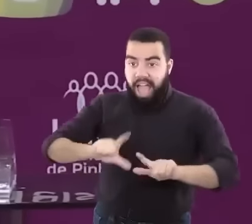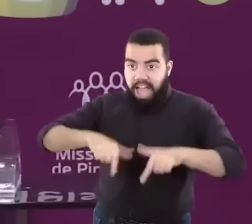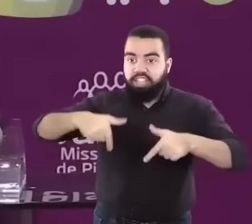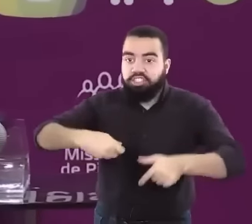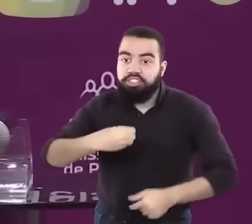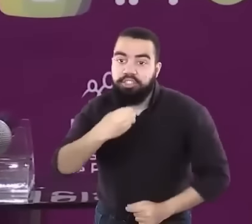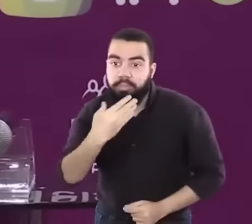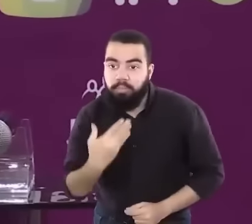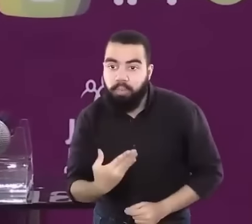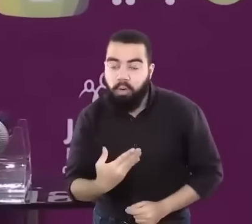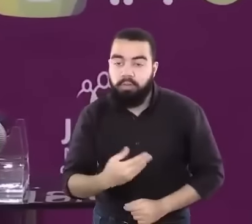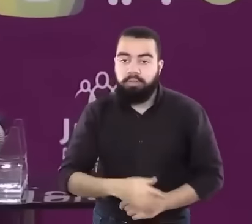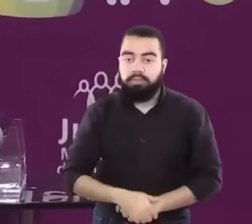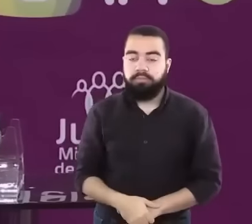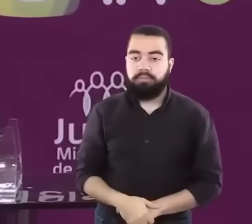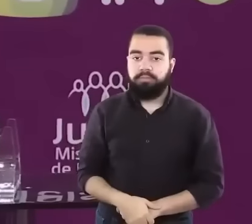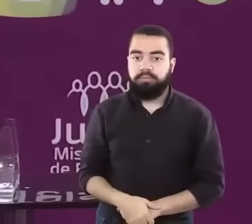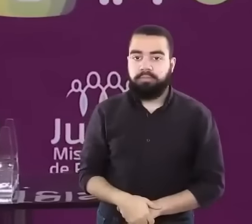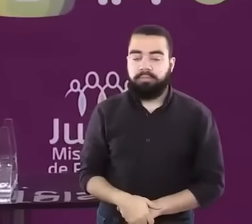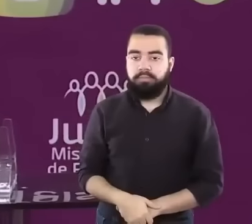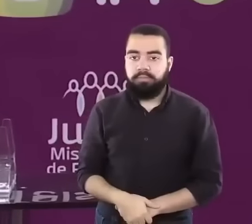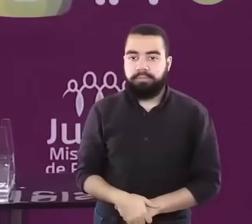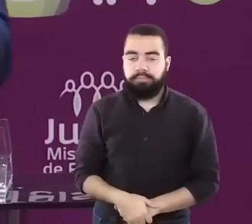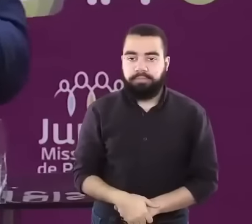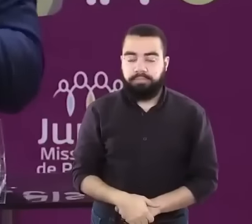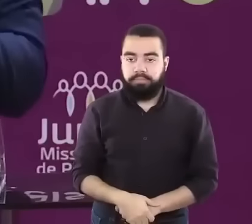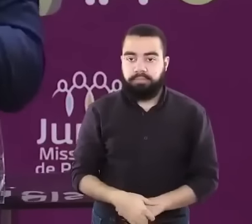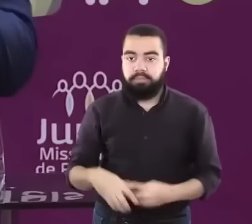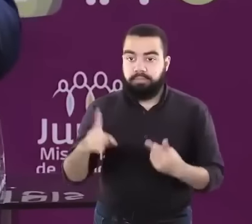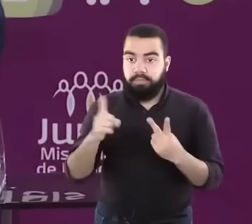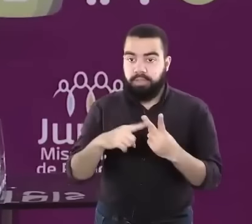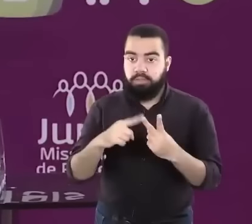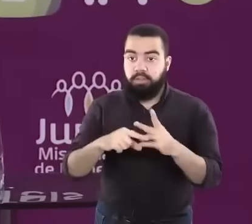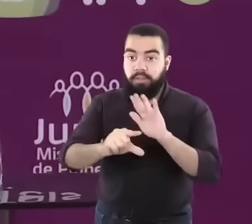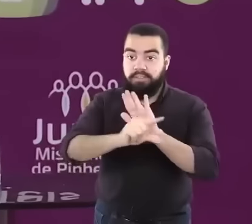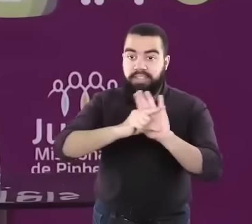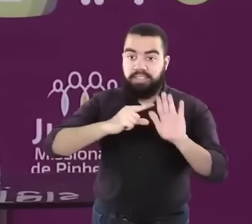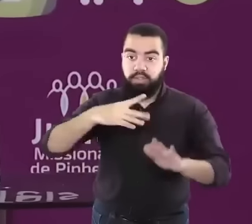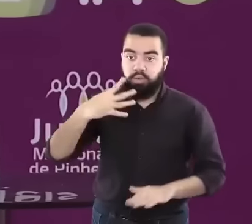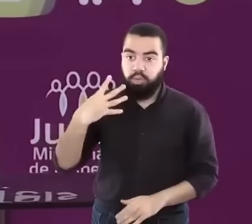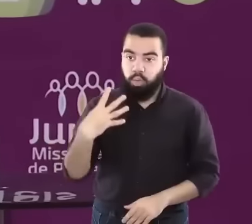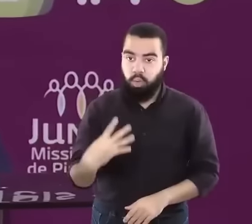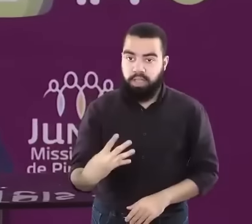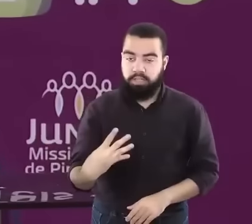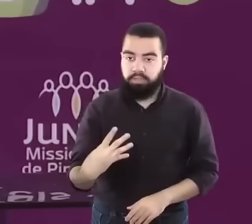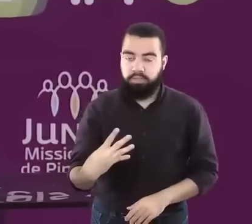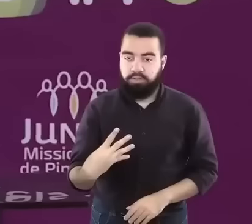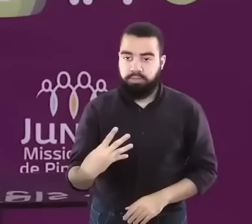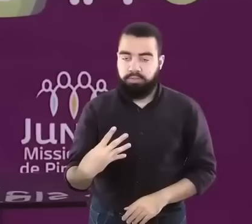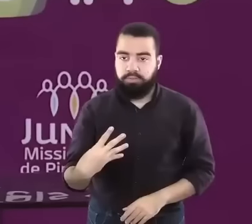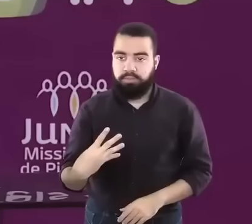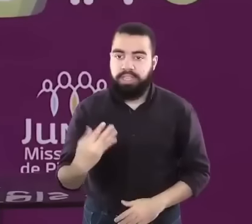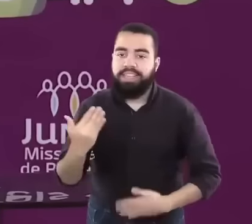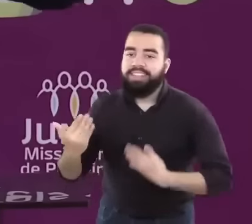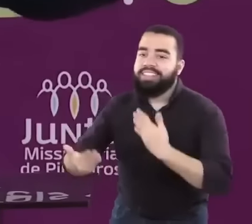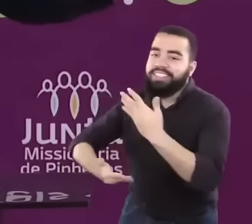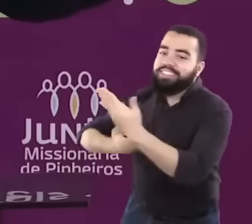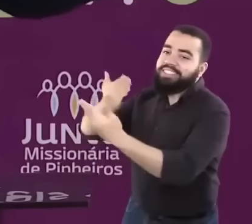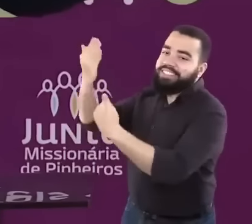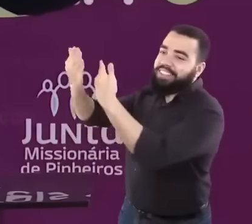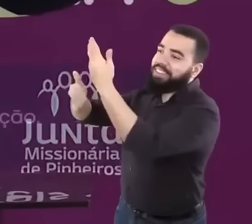bem segunda atitude Versículo 4 que que ele diz aí agrada-te do